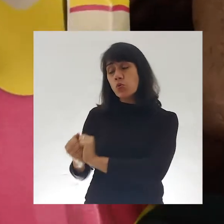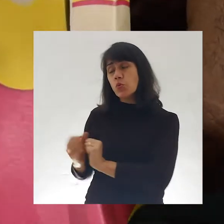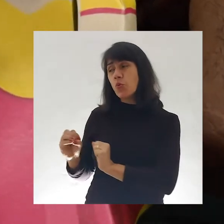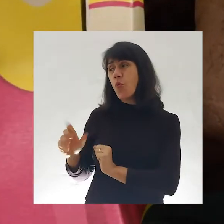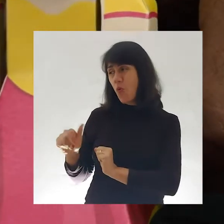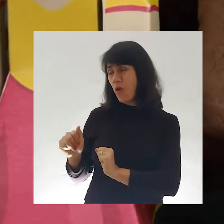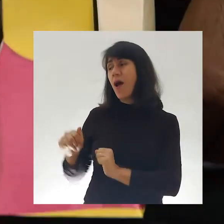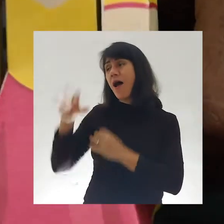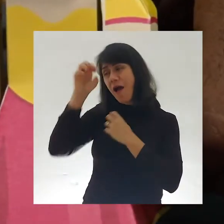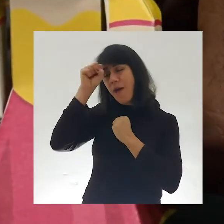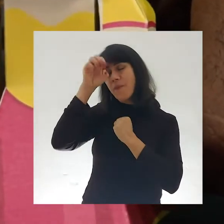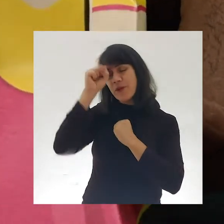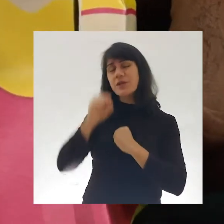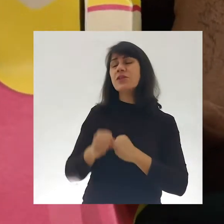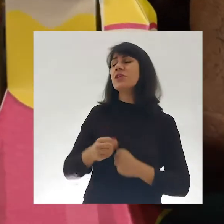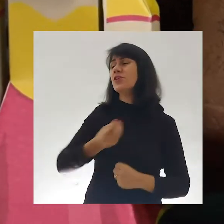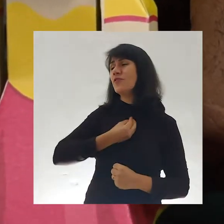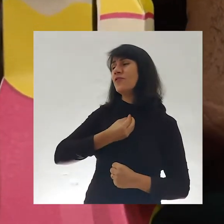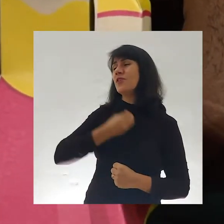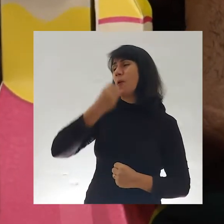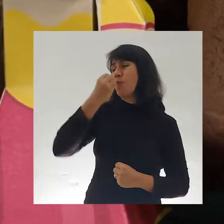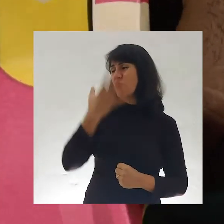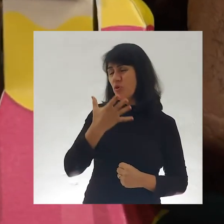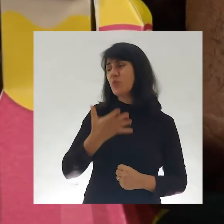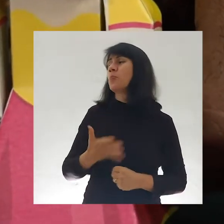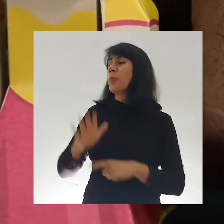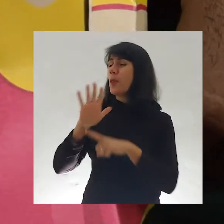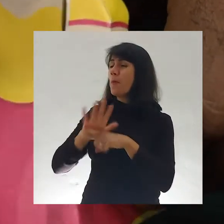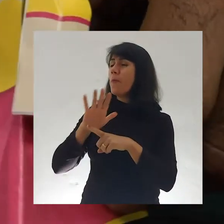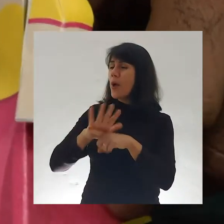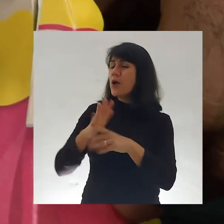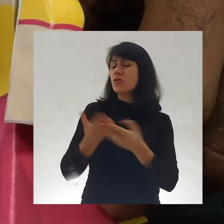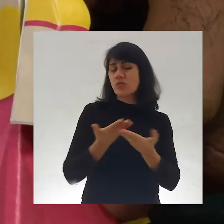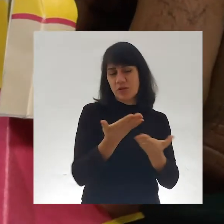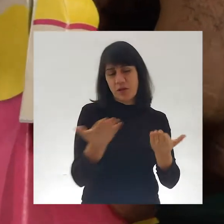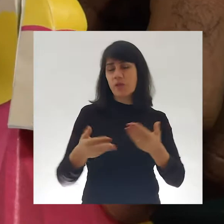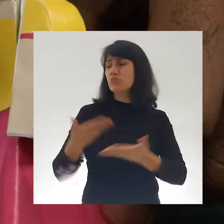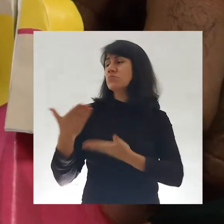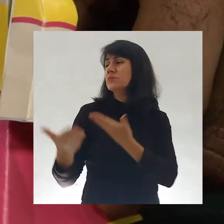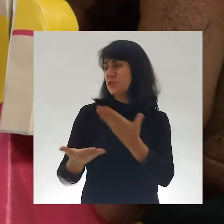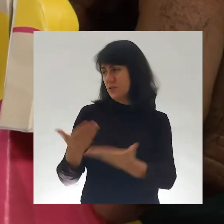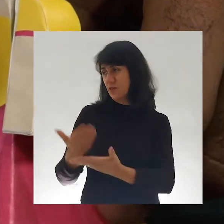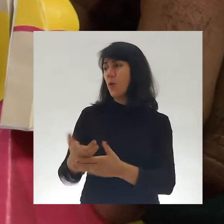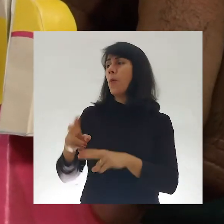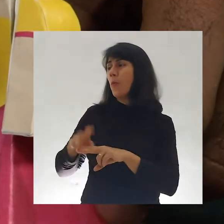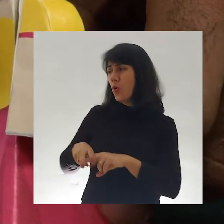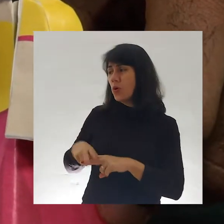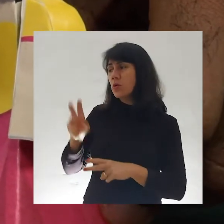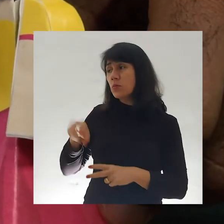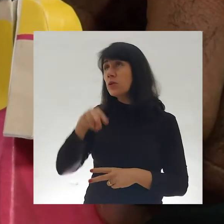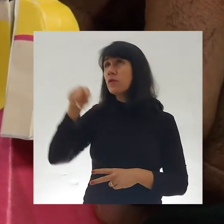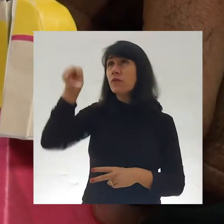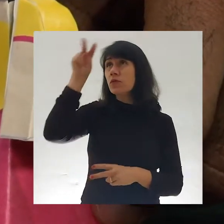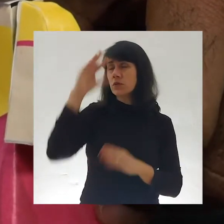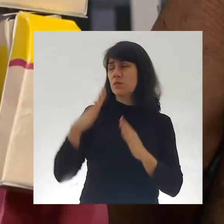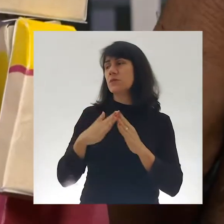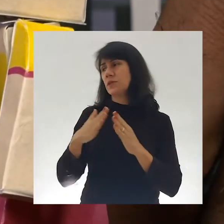Dona Ola, que é possível viver bem quando fazemos uns pelos outros. Por isso, preciso